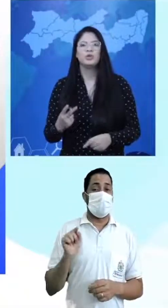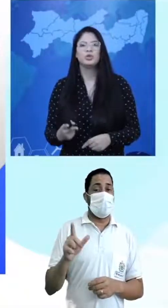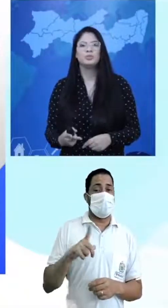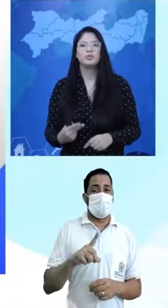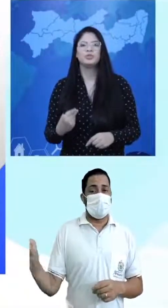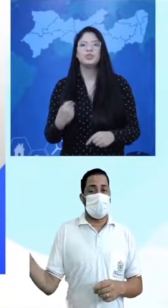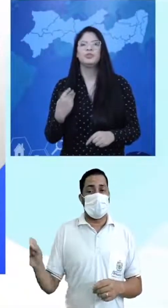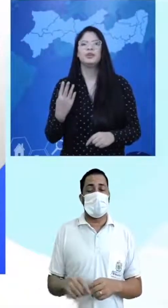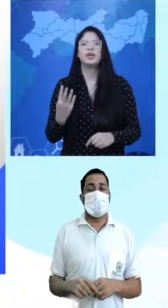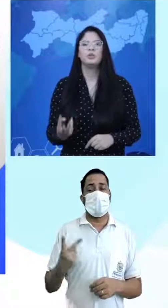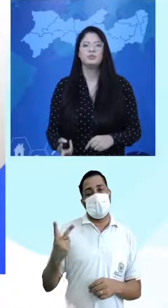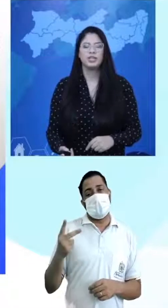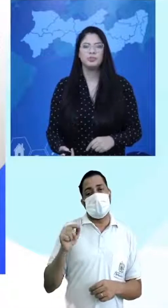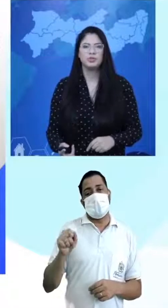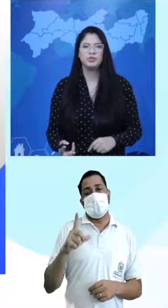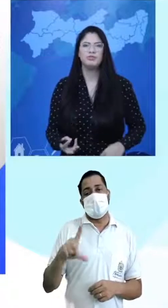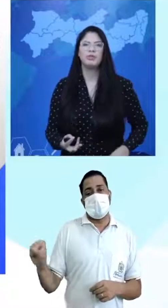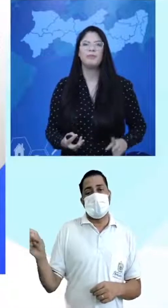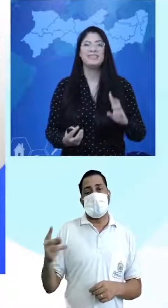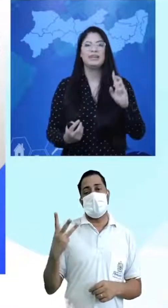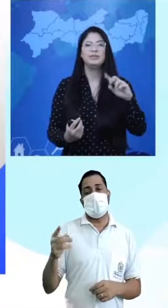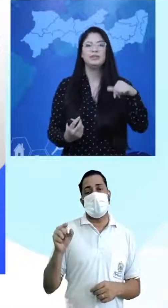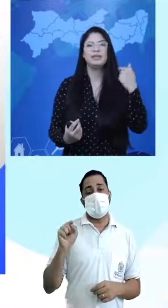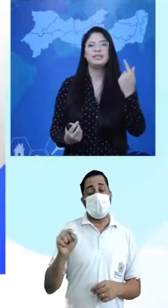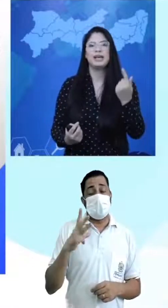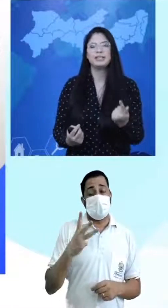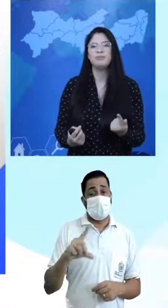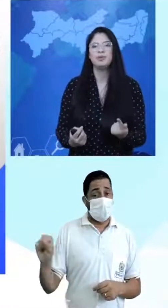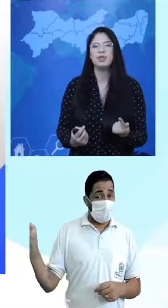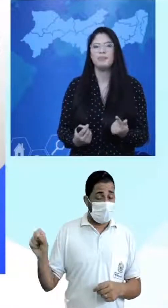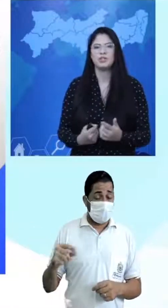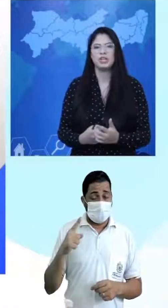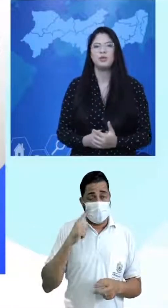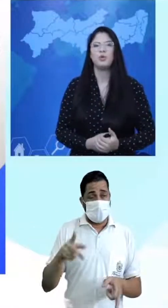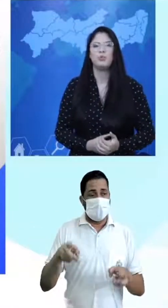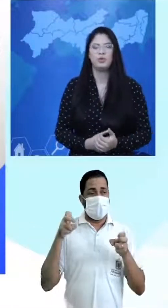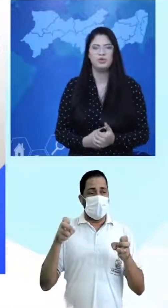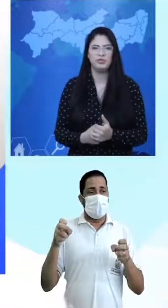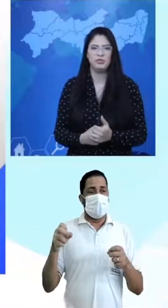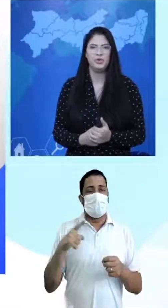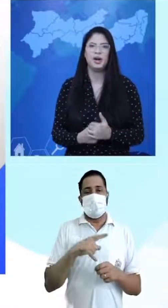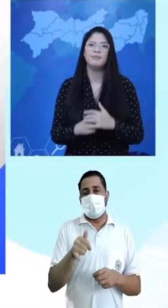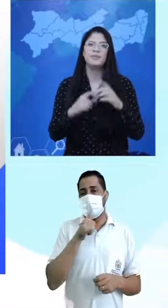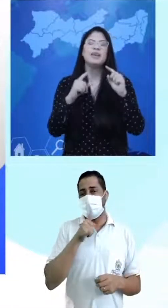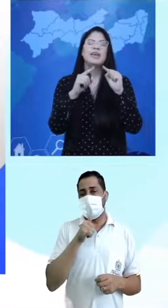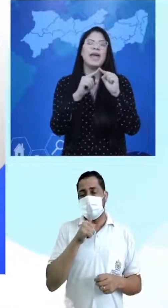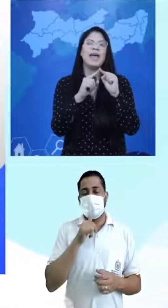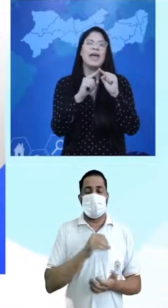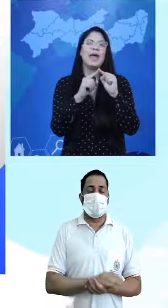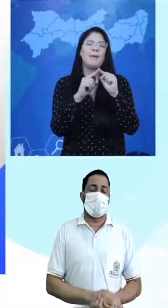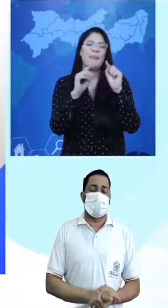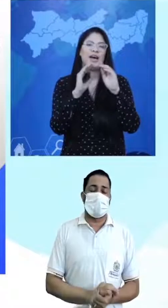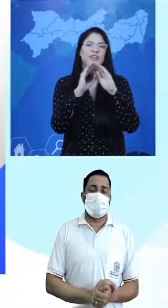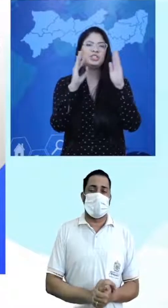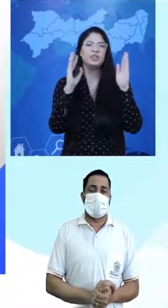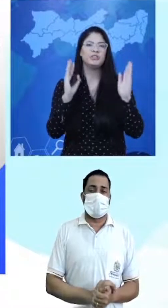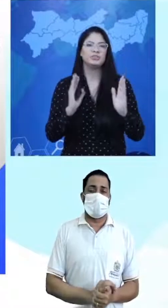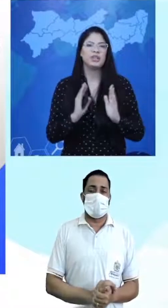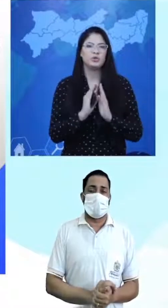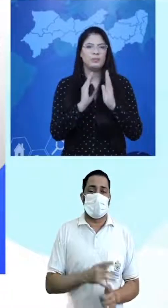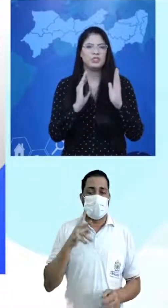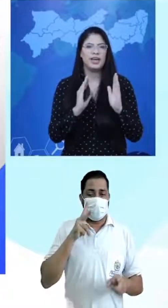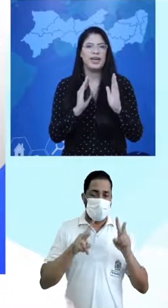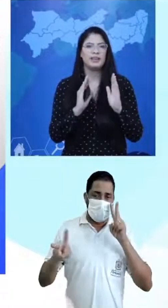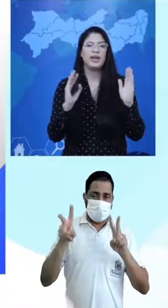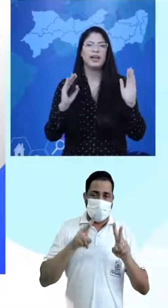com 2 pontos de fuga e com 3 pontos de fuga. Percebam que nesse exemplo da projeção com 1 ponto de fuga, a vista frontal